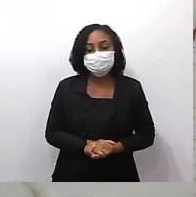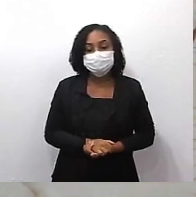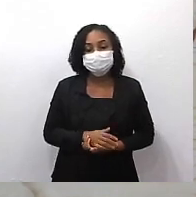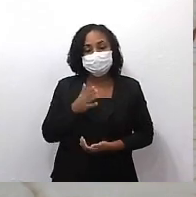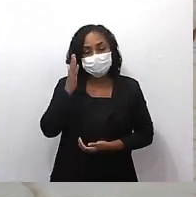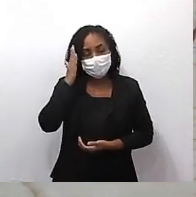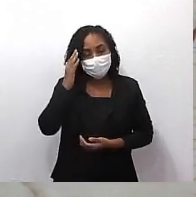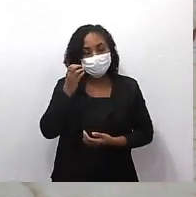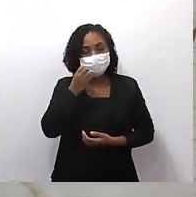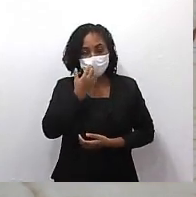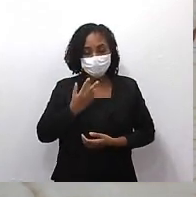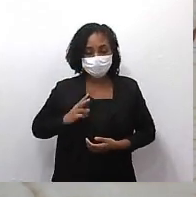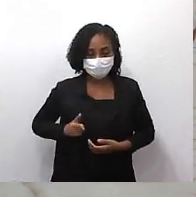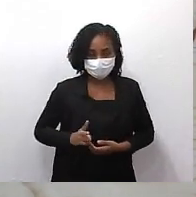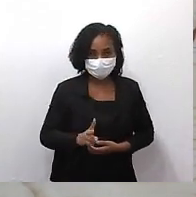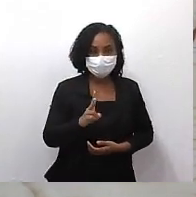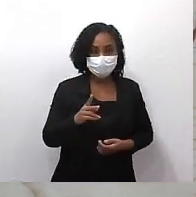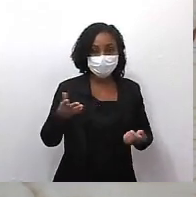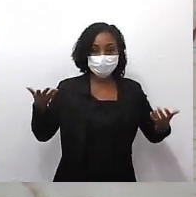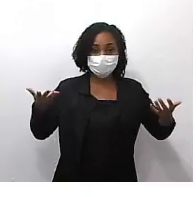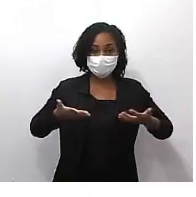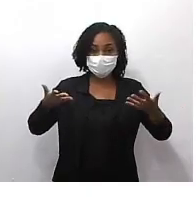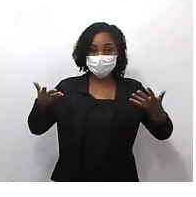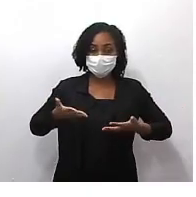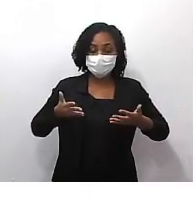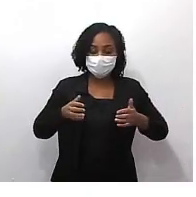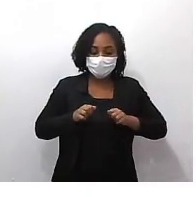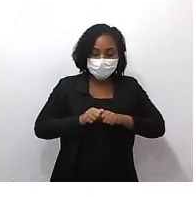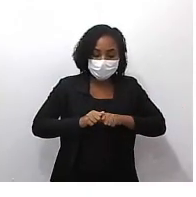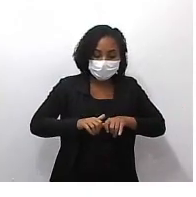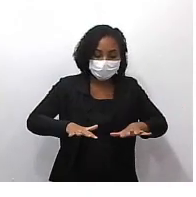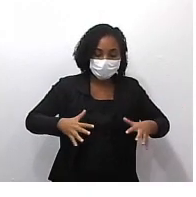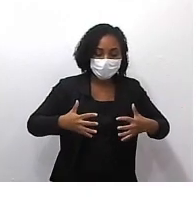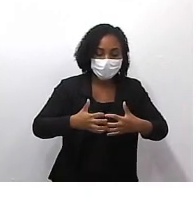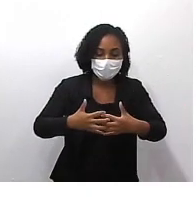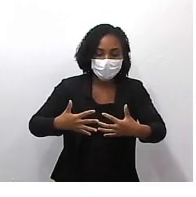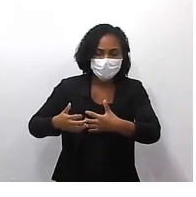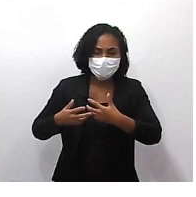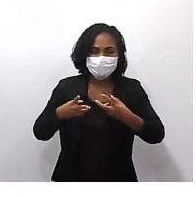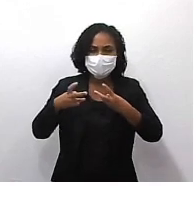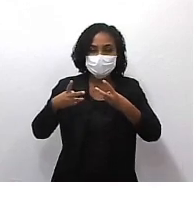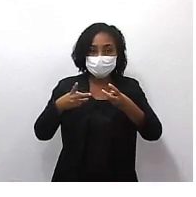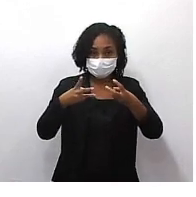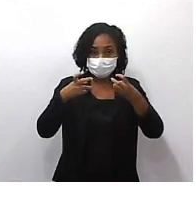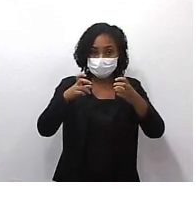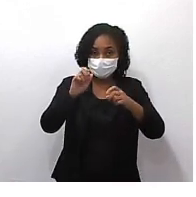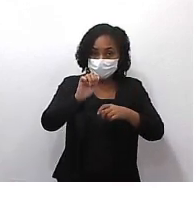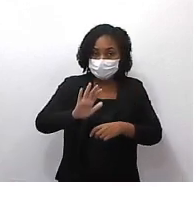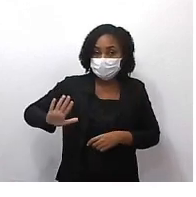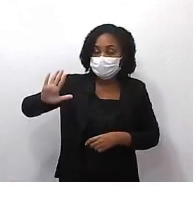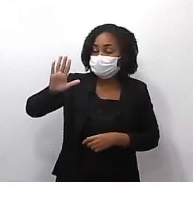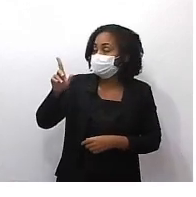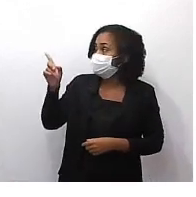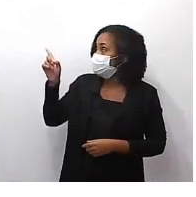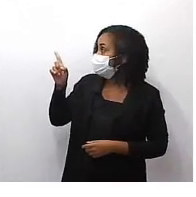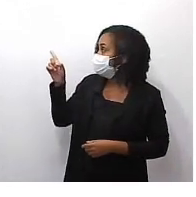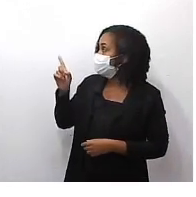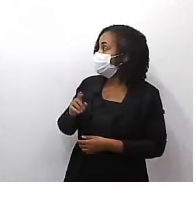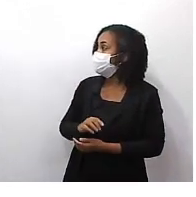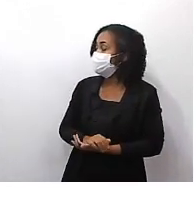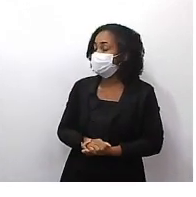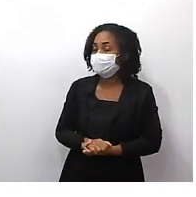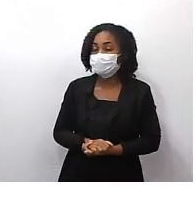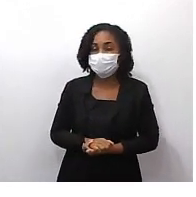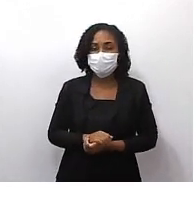dando continuidade, vamos falar agora das bacias hidrográficas. Observem nesta figura. A bacia hidrográfica